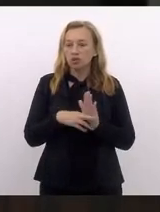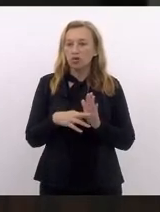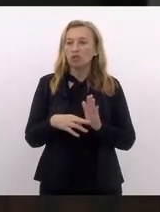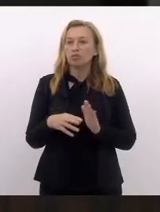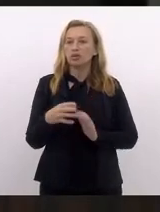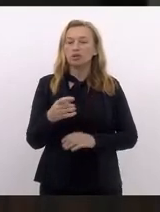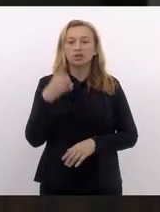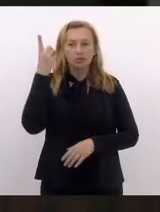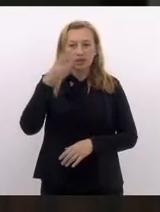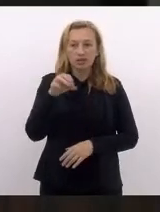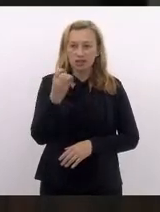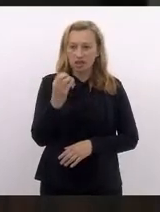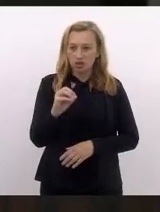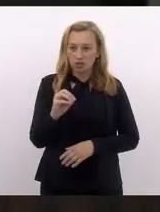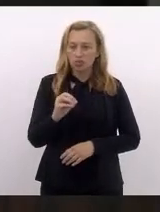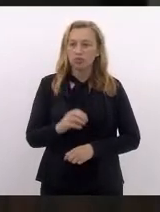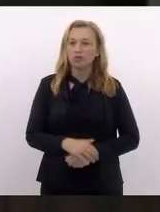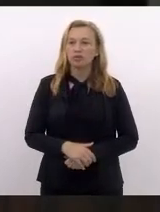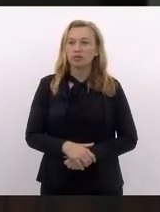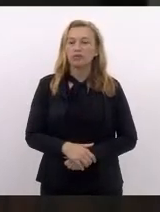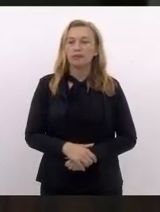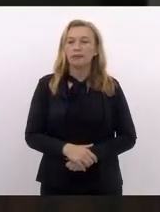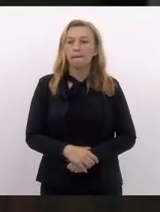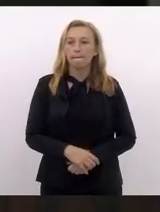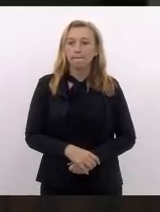Deputado Sérgio Fernandez a